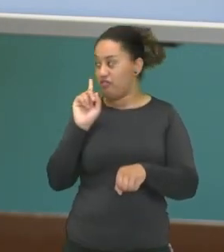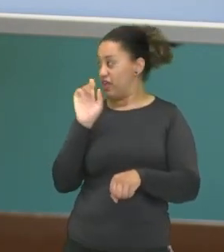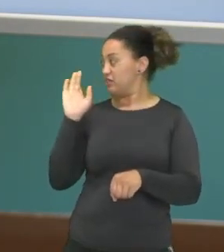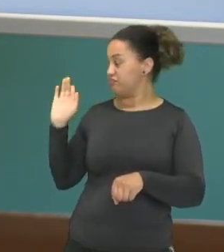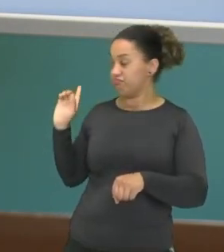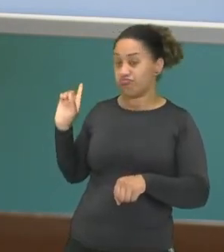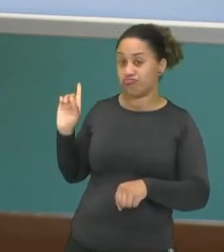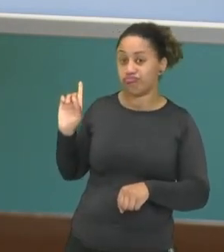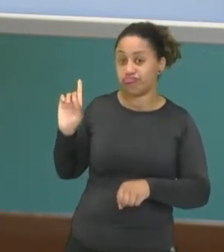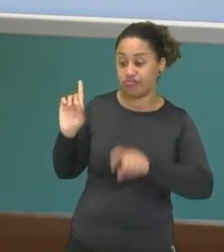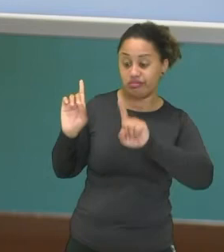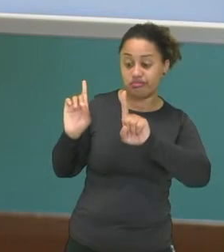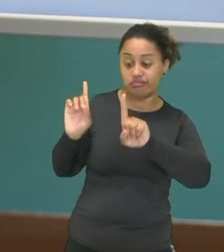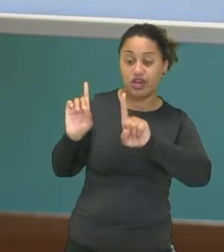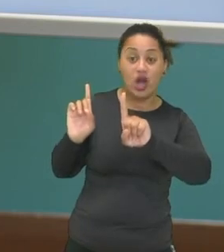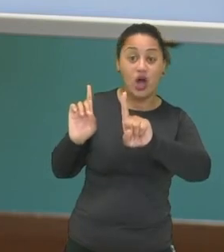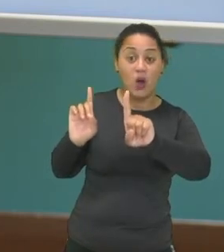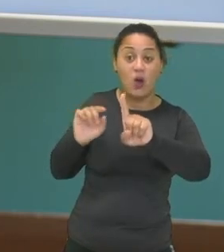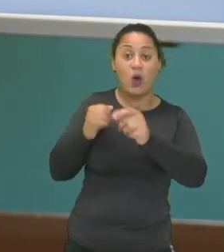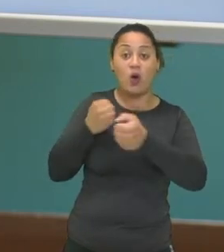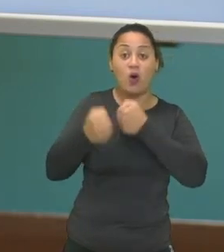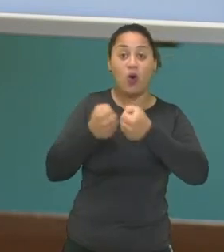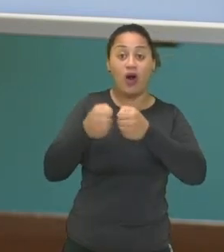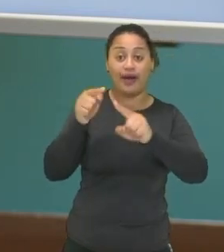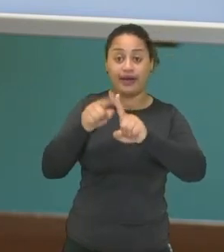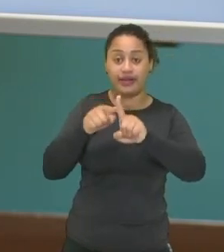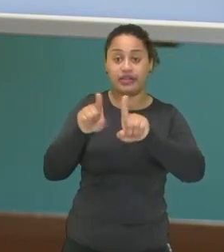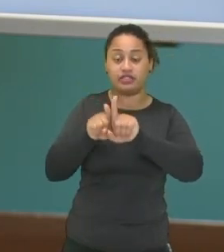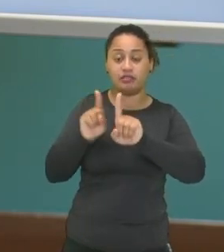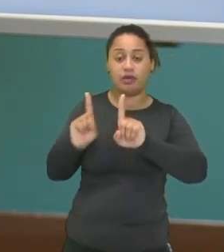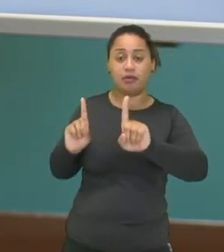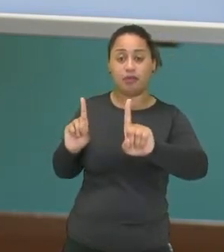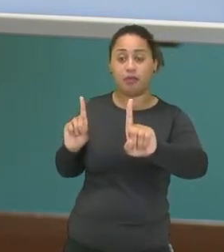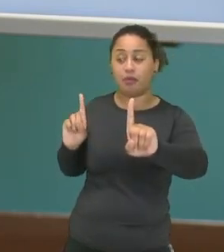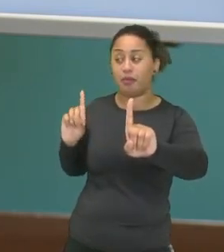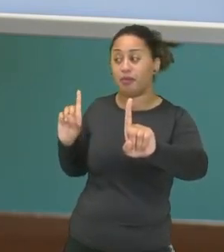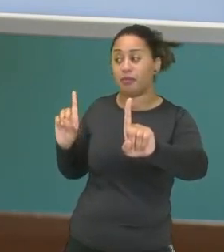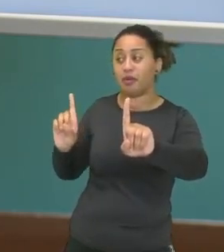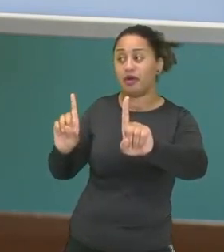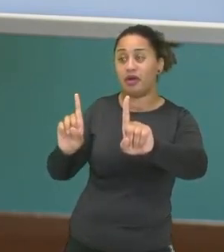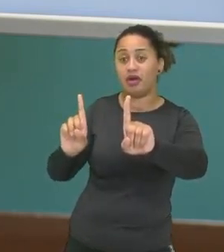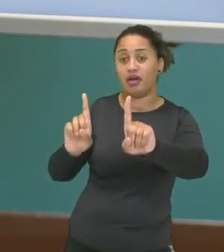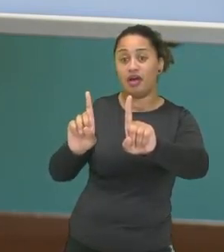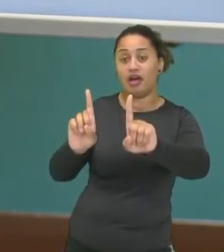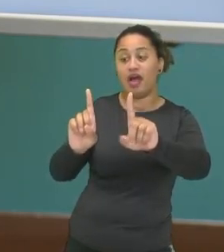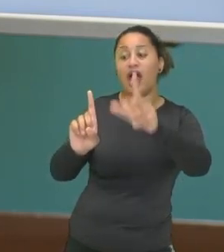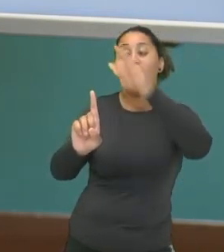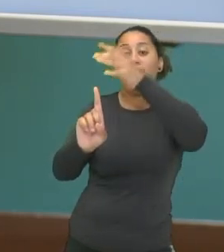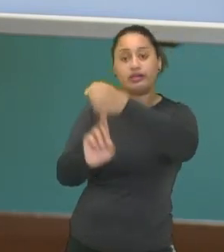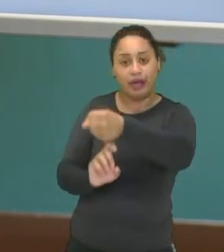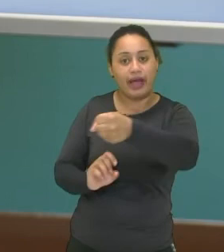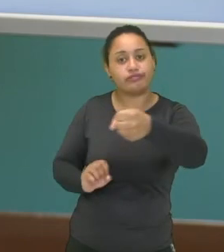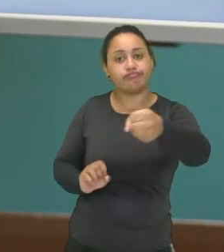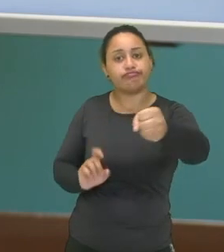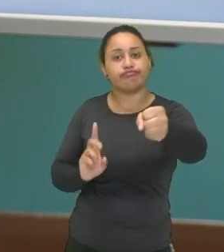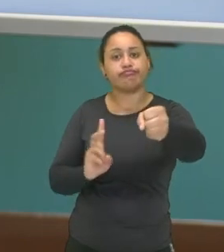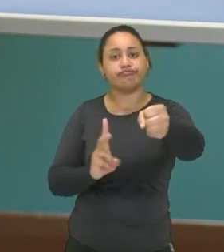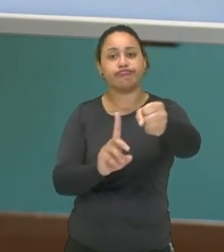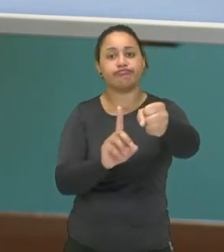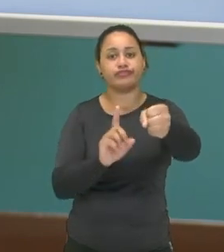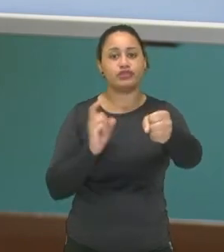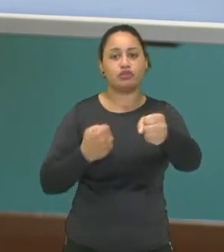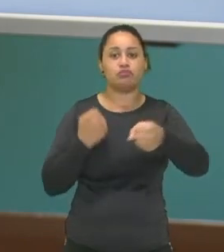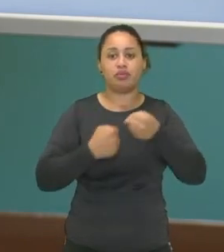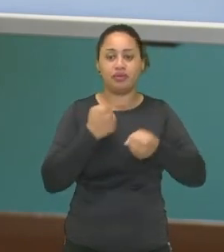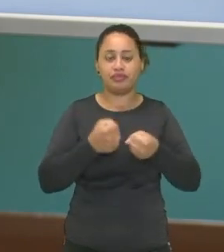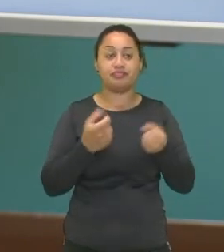essa passagem do bastão é feita em movimento. E eles têm que ter muita atenção nessa passagem, porque se eles derrubarem o